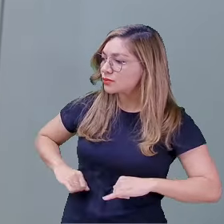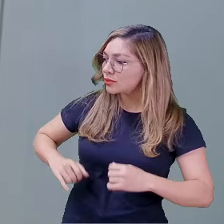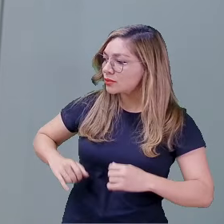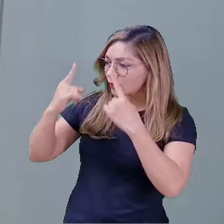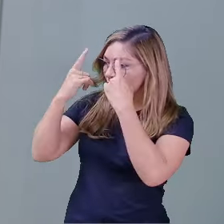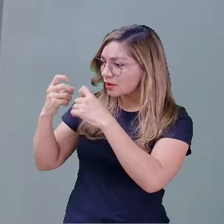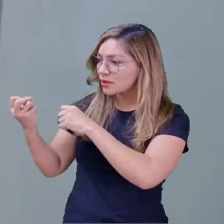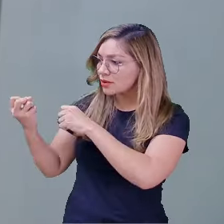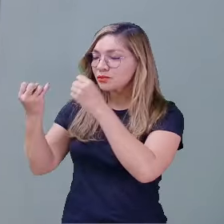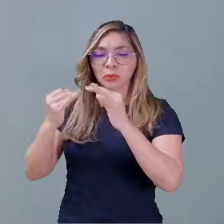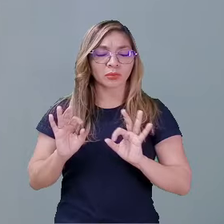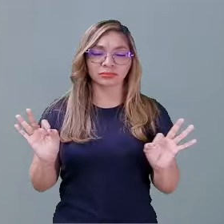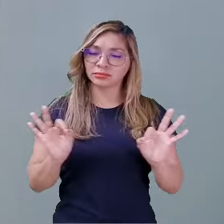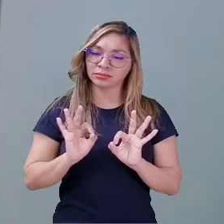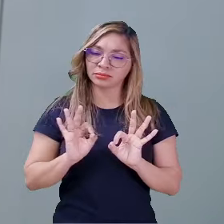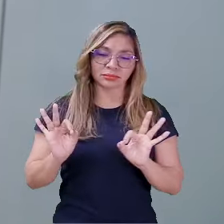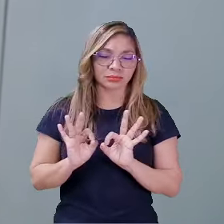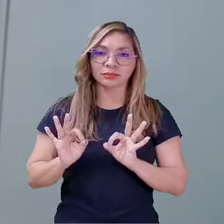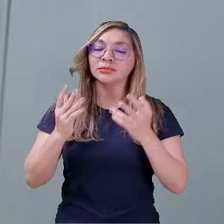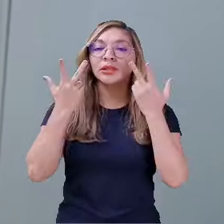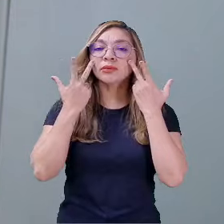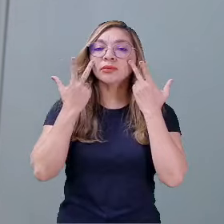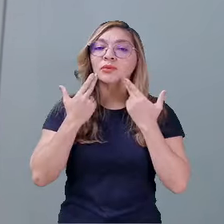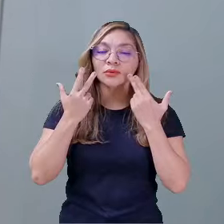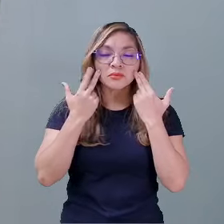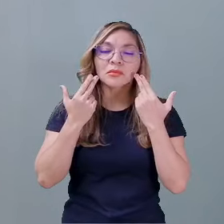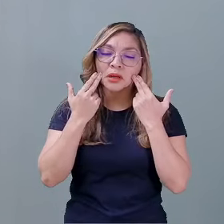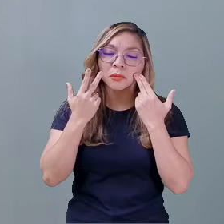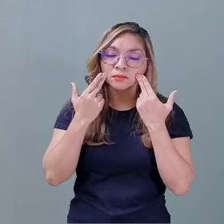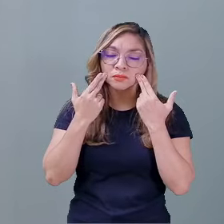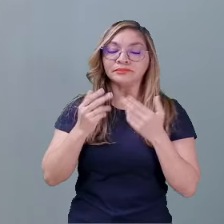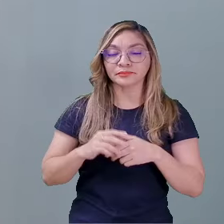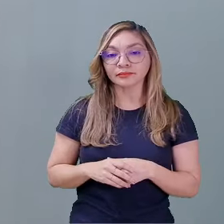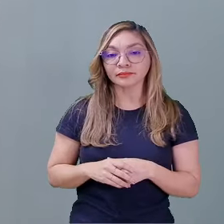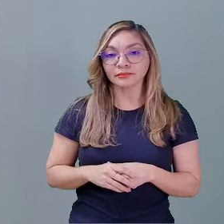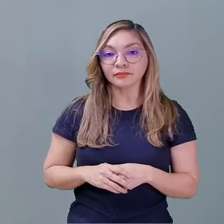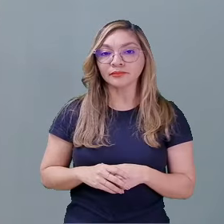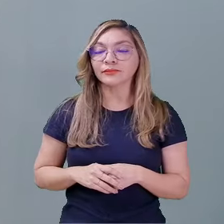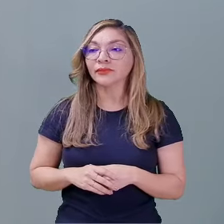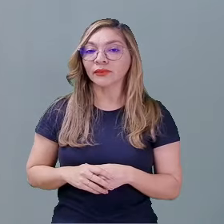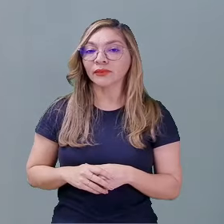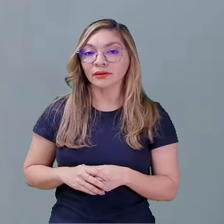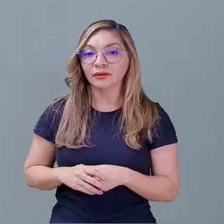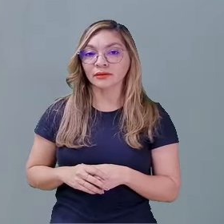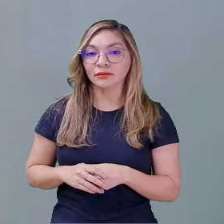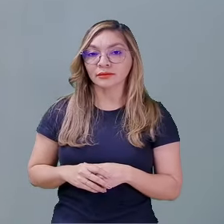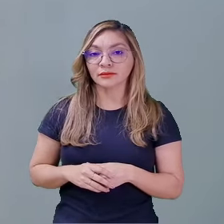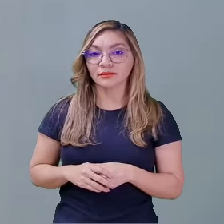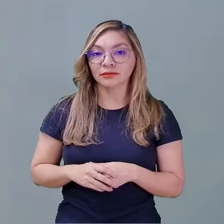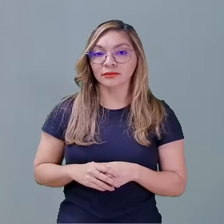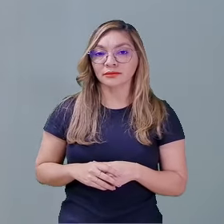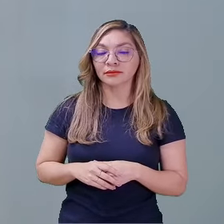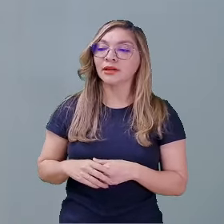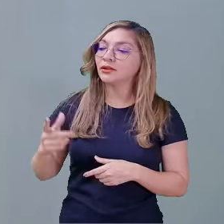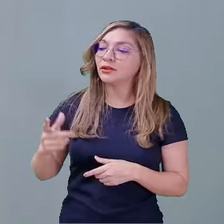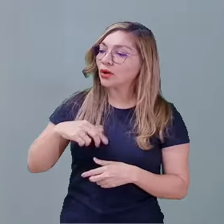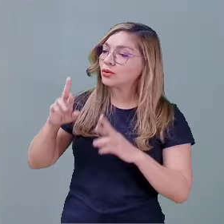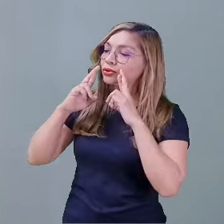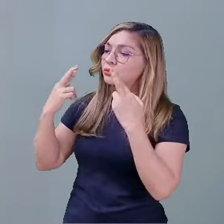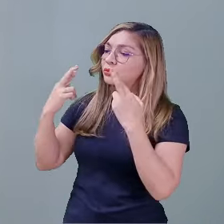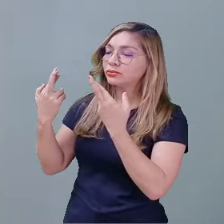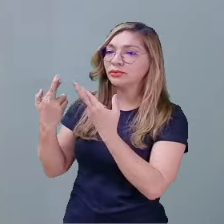houve violência, que foi muito bem tratado, e nós fizemos a audiência. No